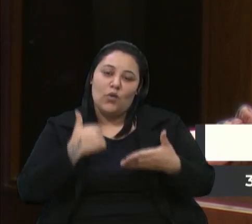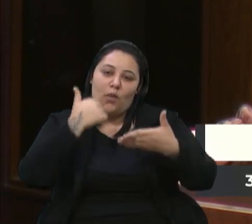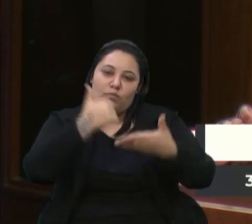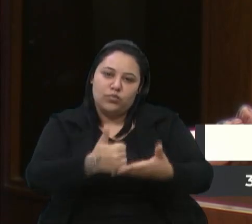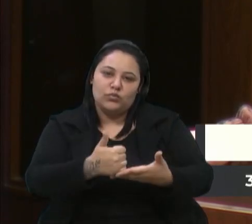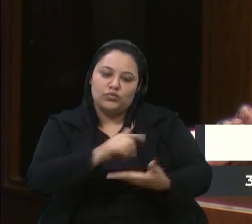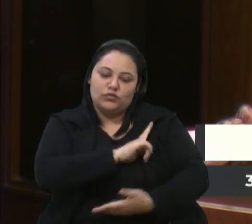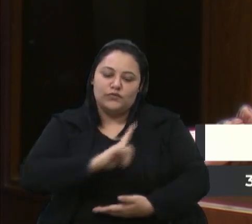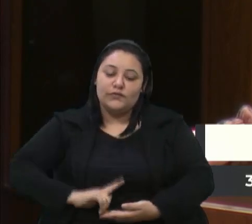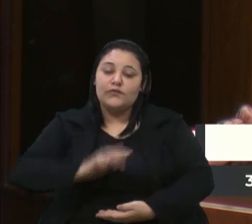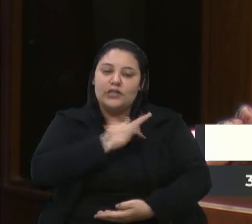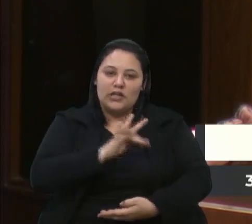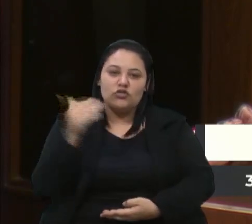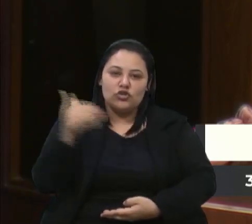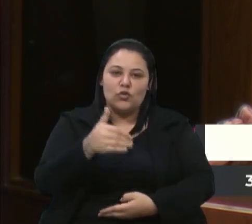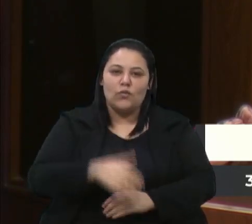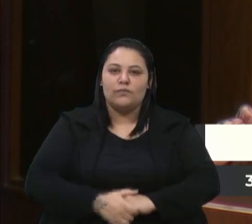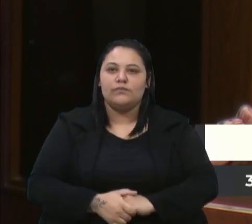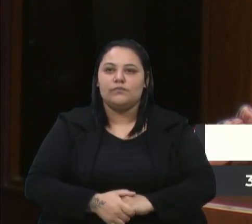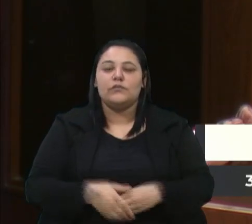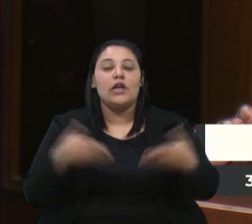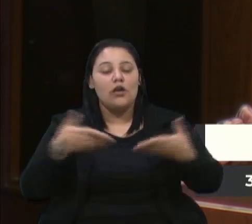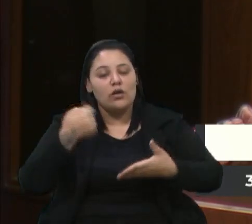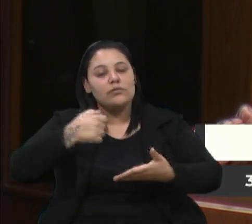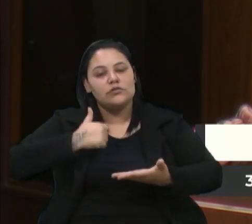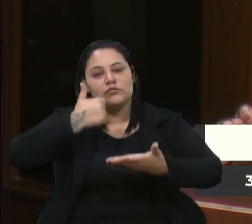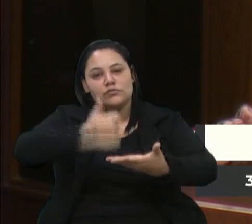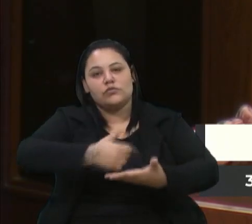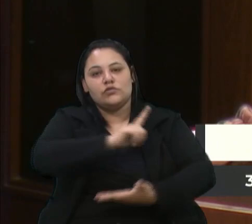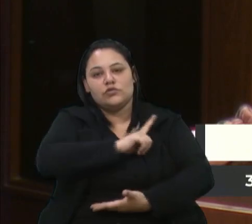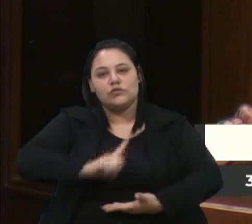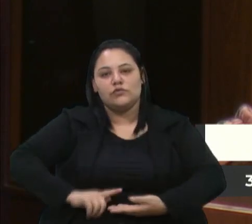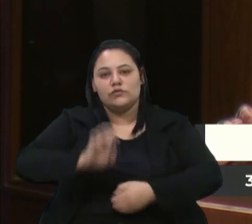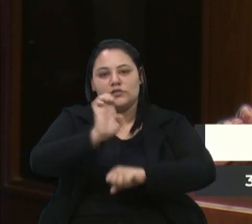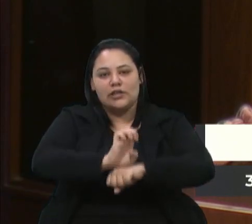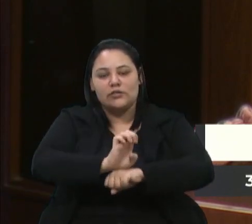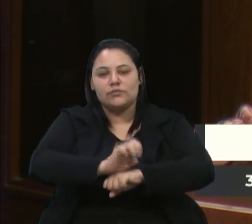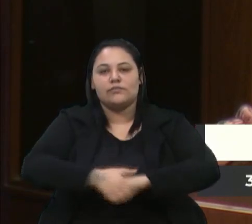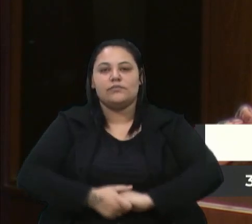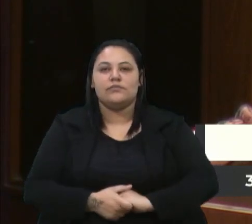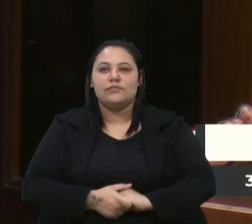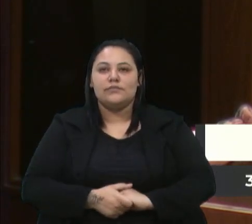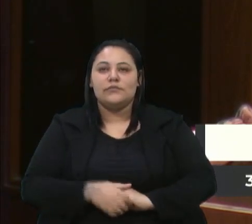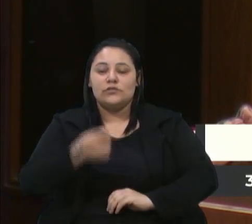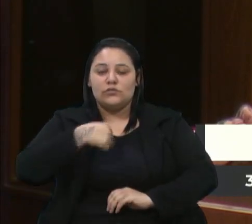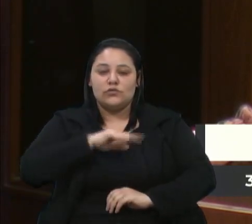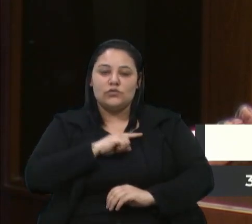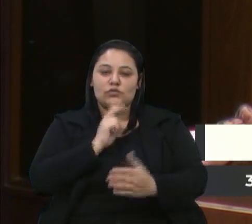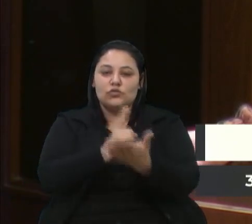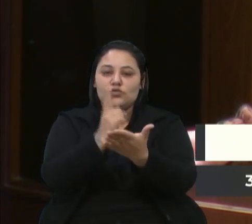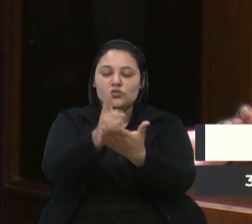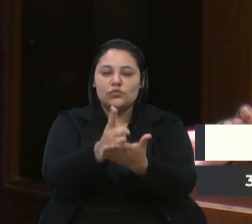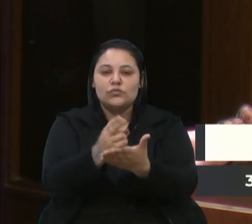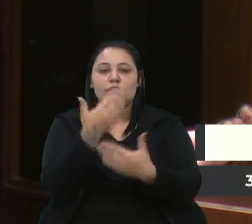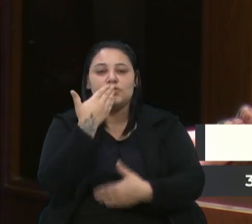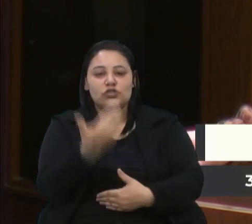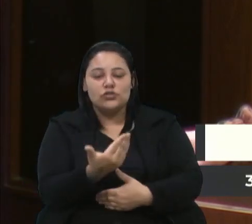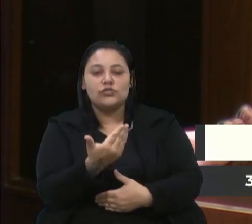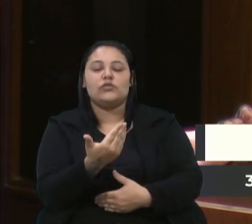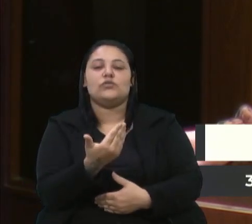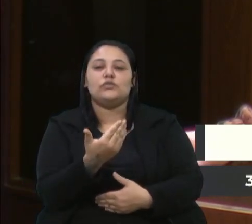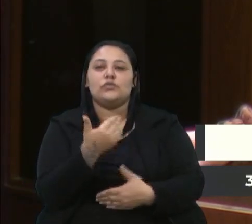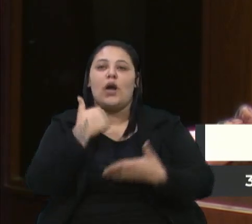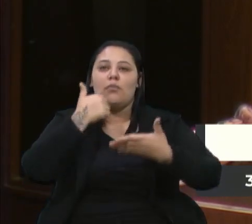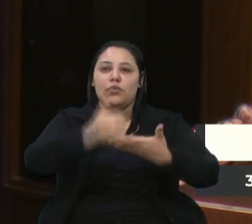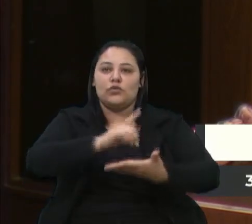federal chegou. E agora a gente precisa do apoio do governo do estado. Então, a gente continuará contando com o apoio do governo federal